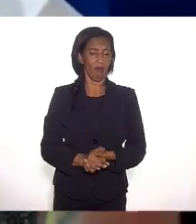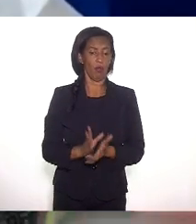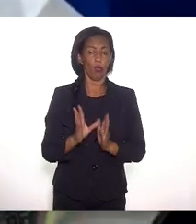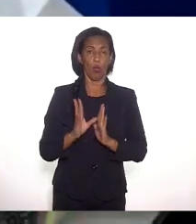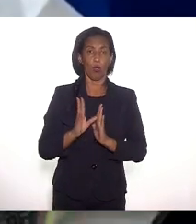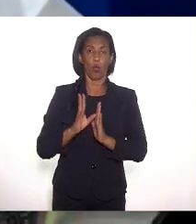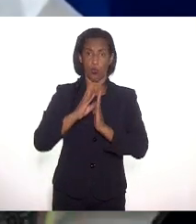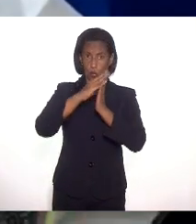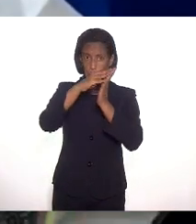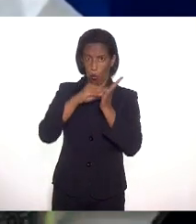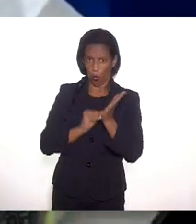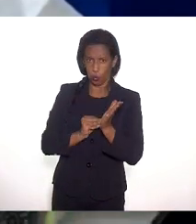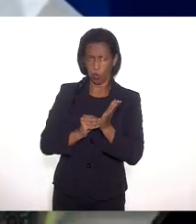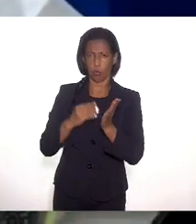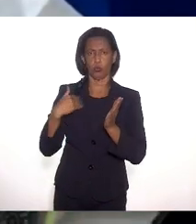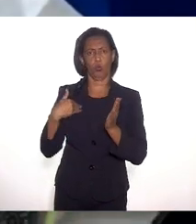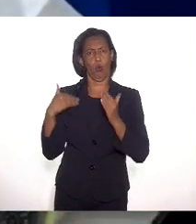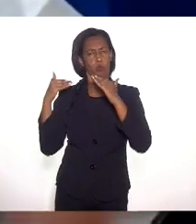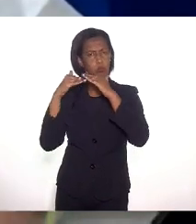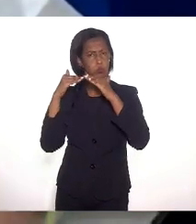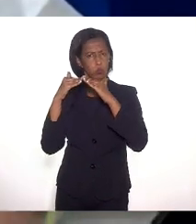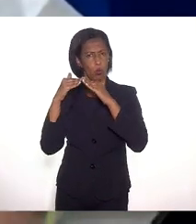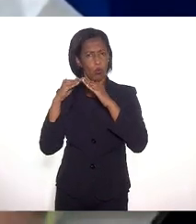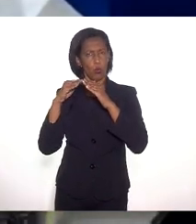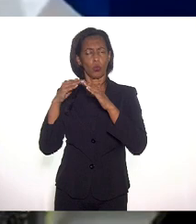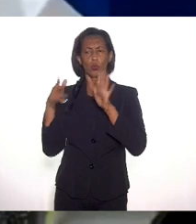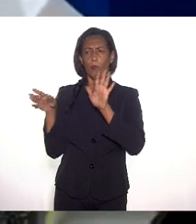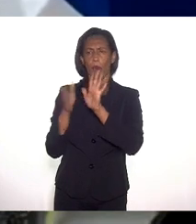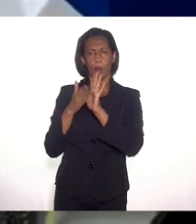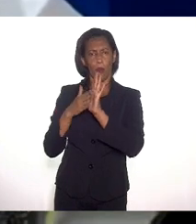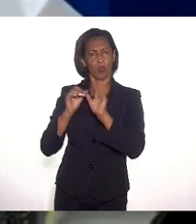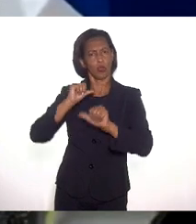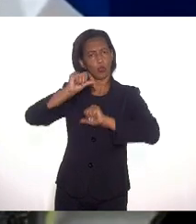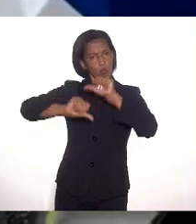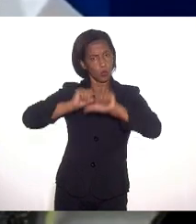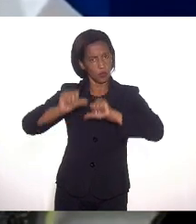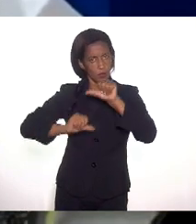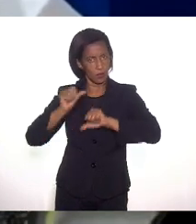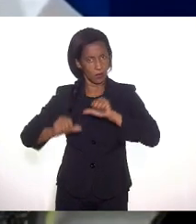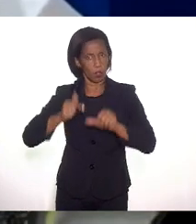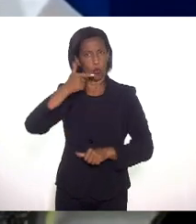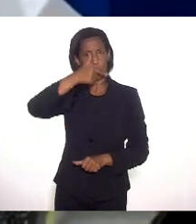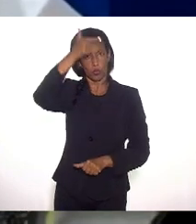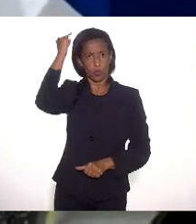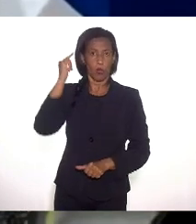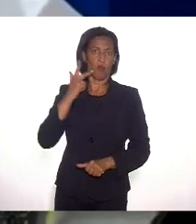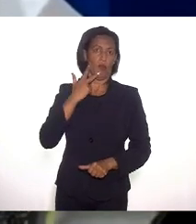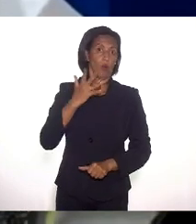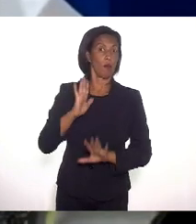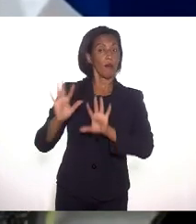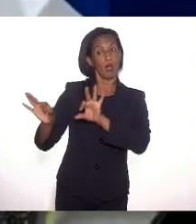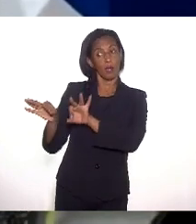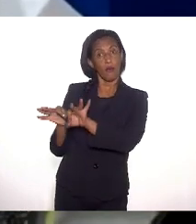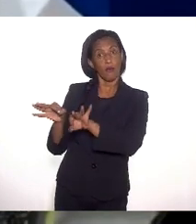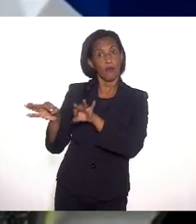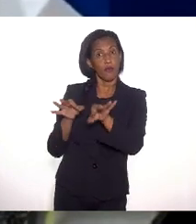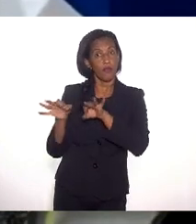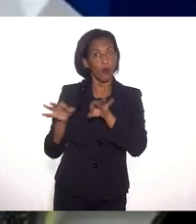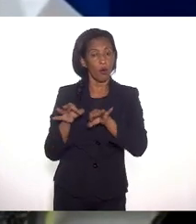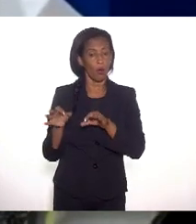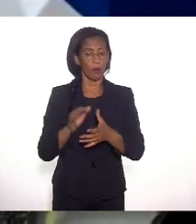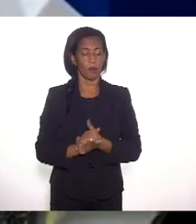concordo com todas as propostas de modificação que o deputado Luiz Paulo mencionou, mas eu acho que, na forma, como o